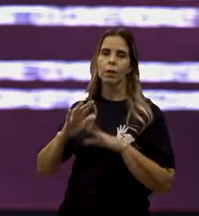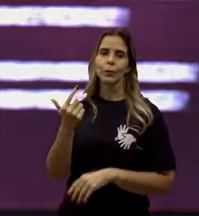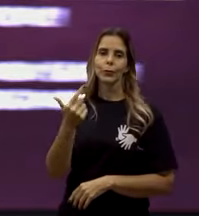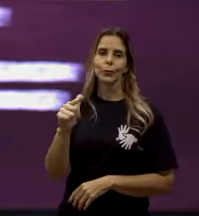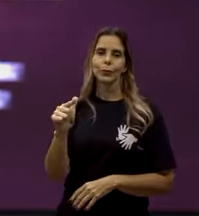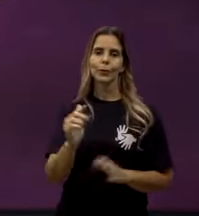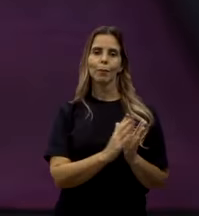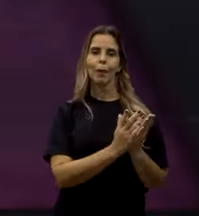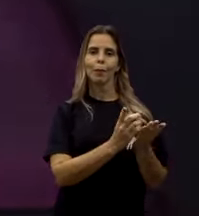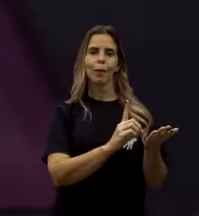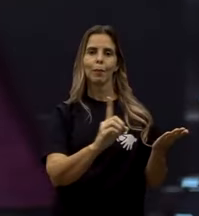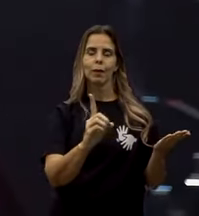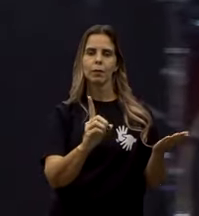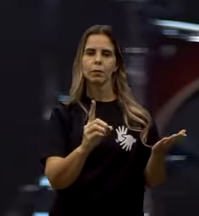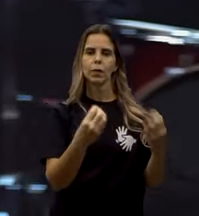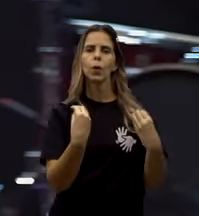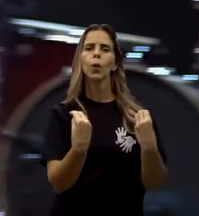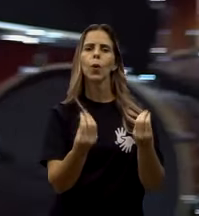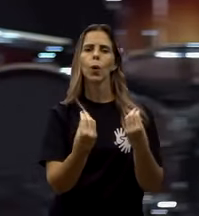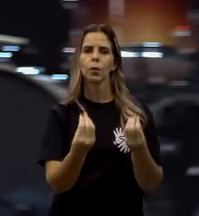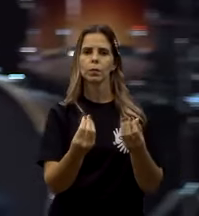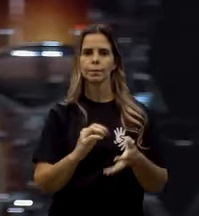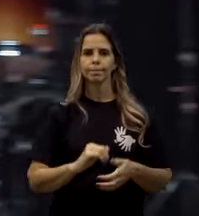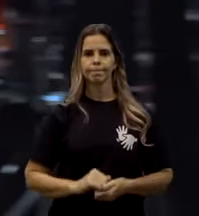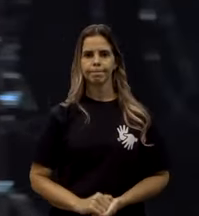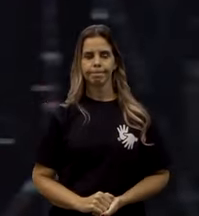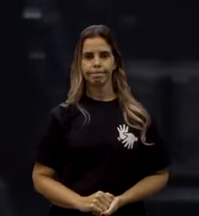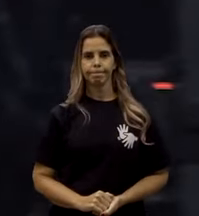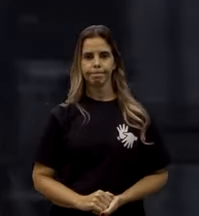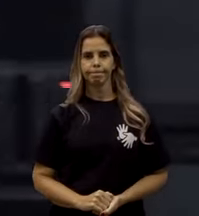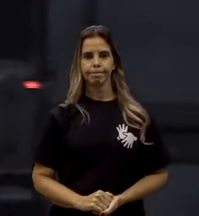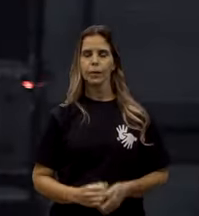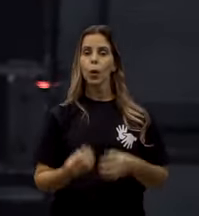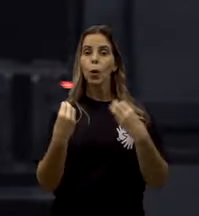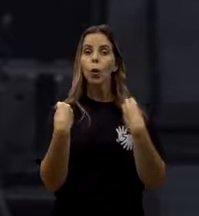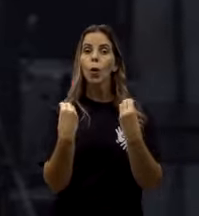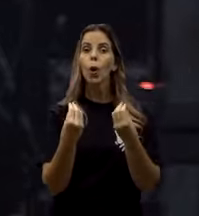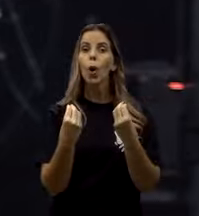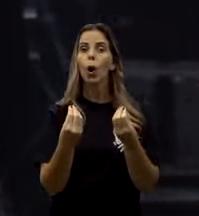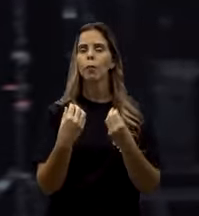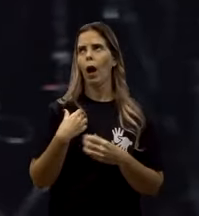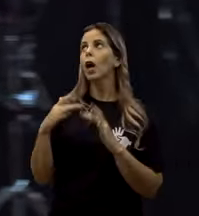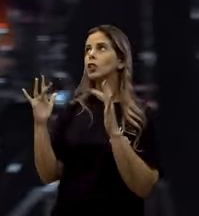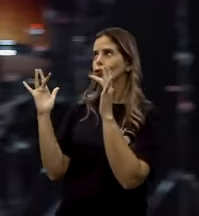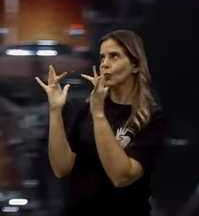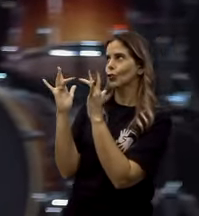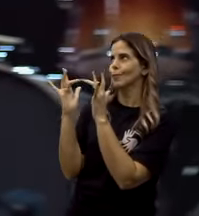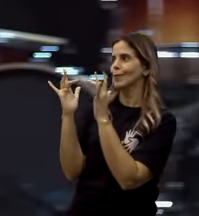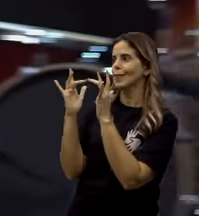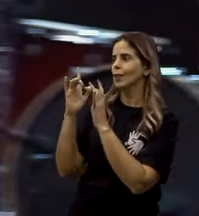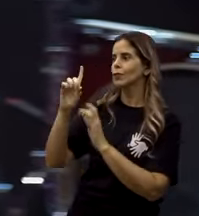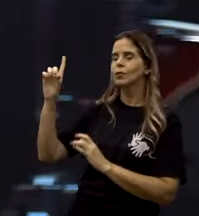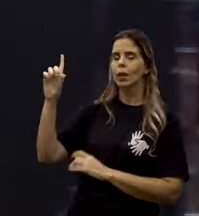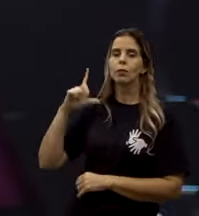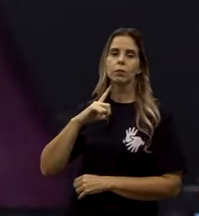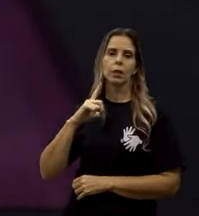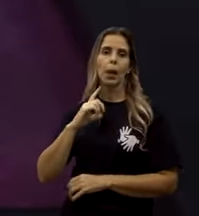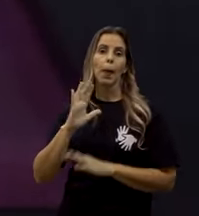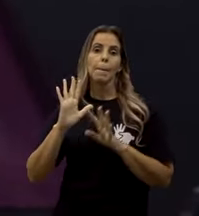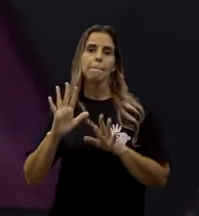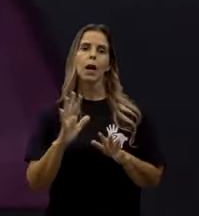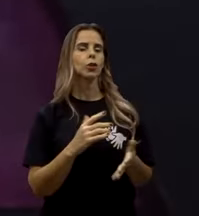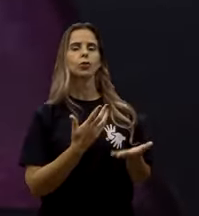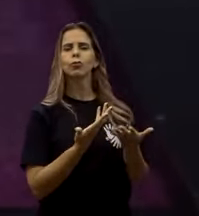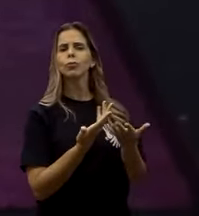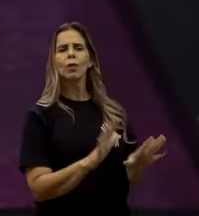Ah eu vou pregar não pastor sou íntimo de Deus você lê a Bíblia filho não mas eu ando no